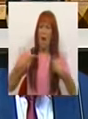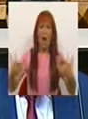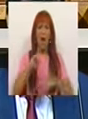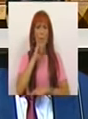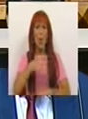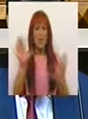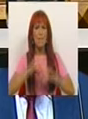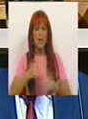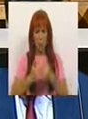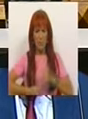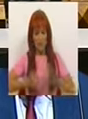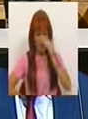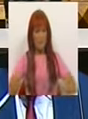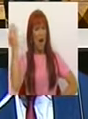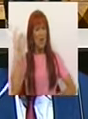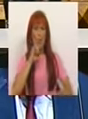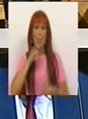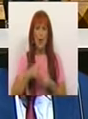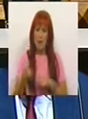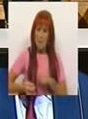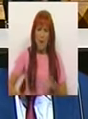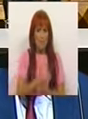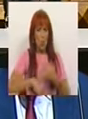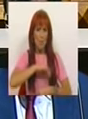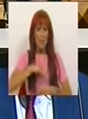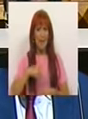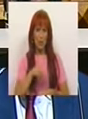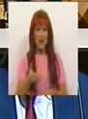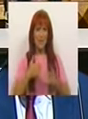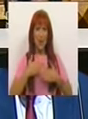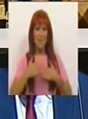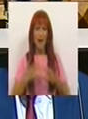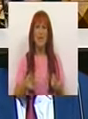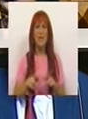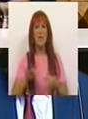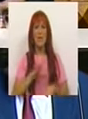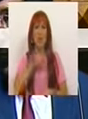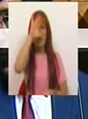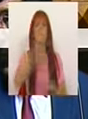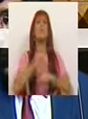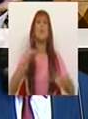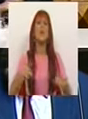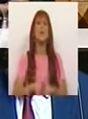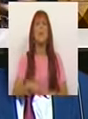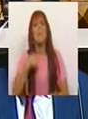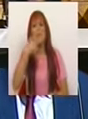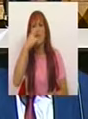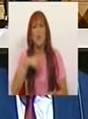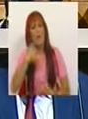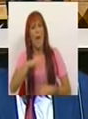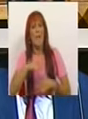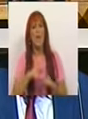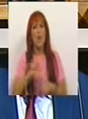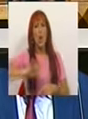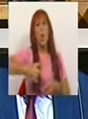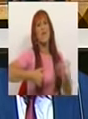de poder ser mais competitivos, de poder rentabilizar os seus terrenos. E porquê, Sr. Ministro, porquê? Porque preferiu ceder